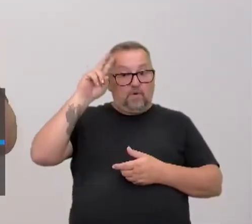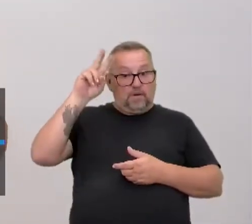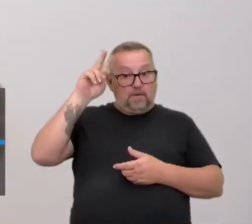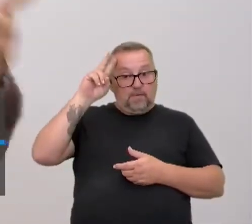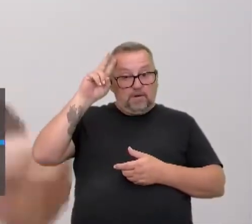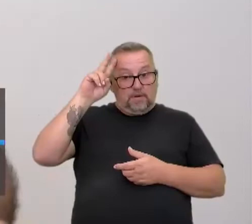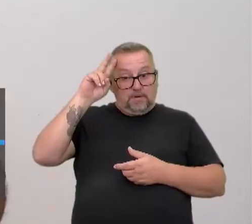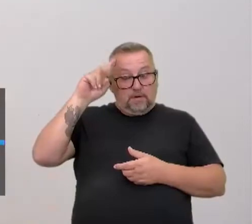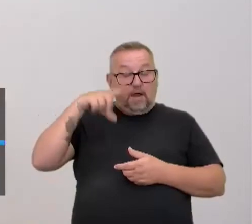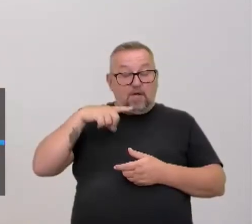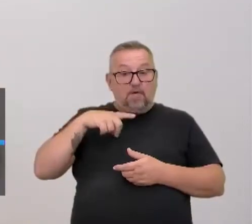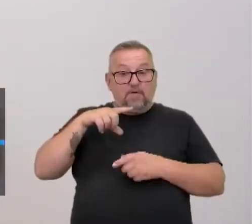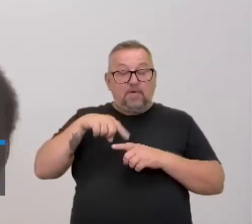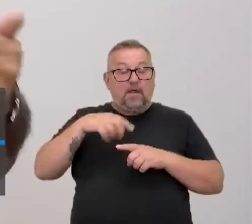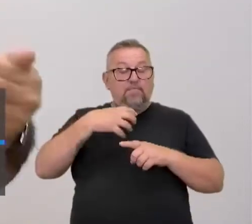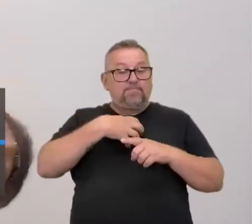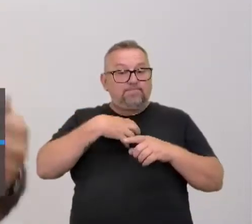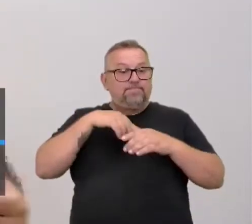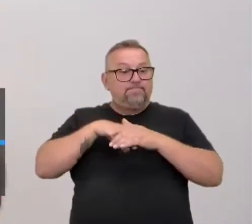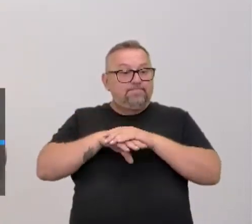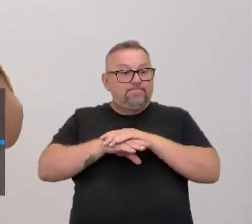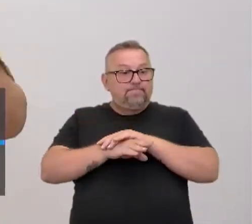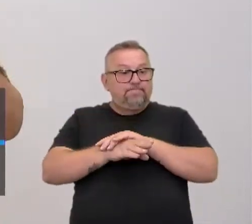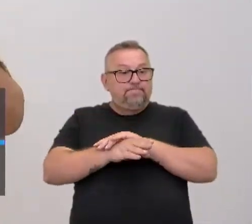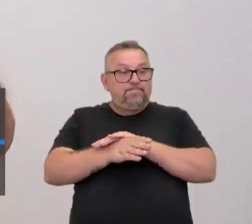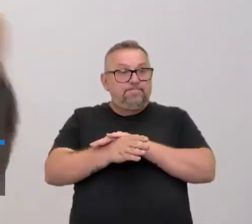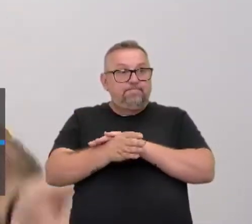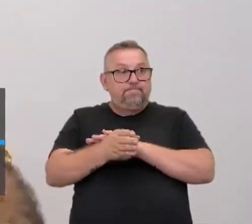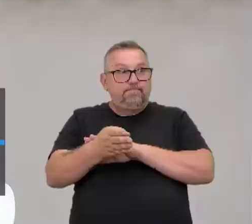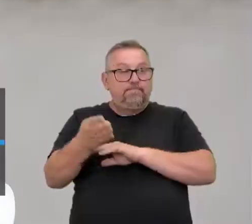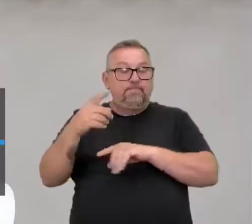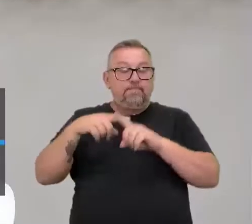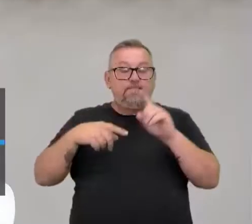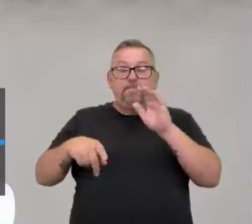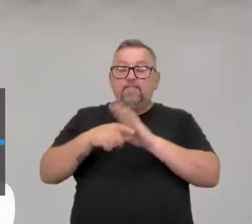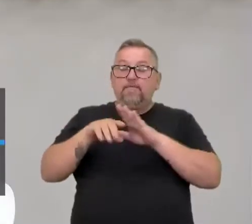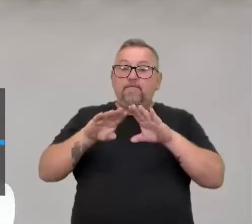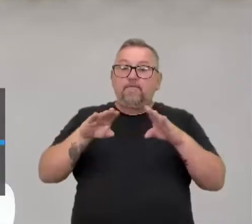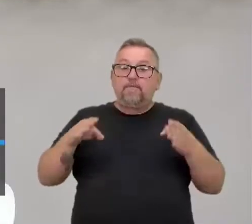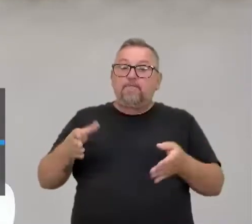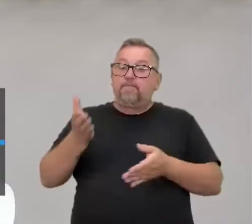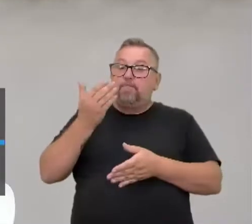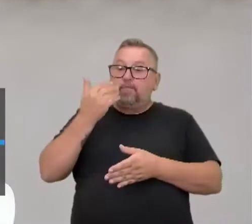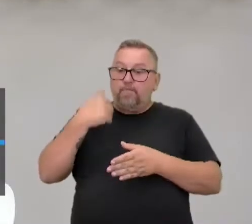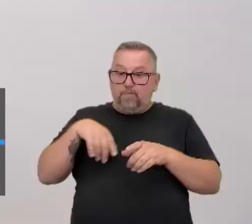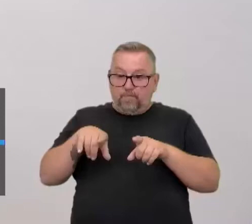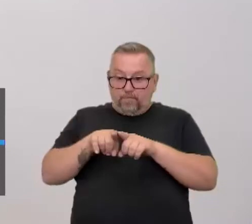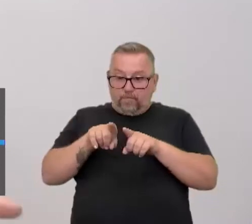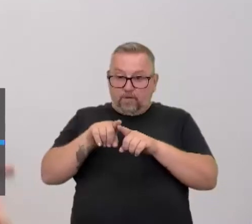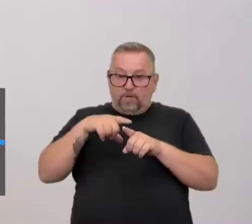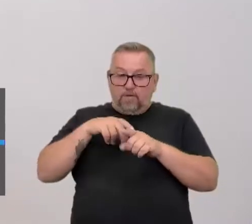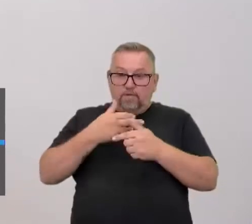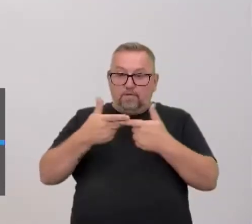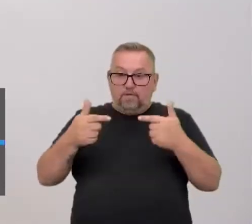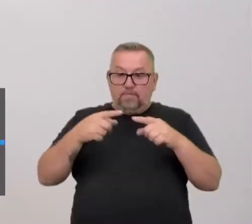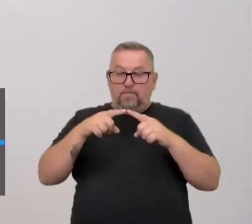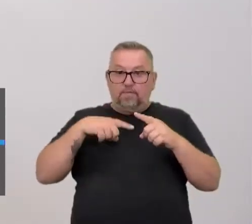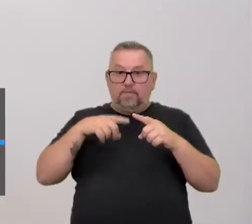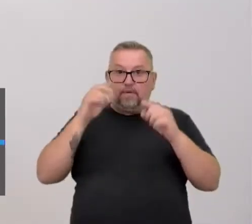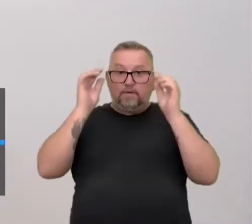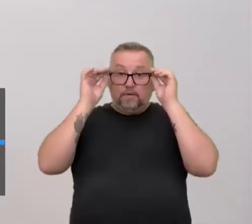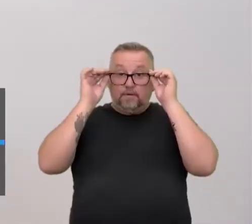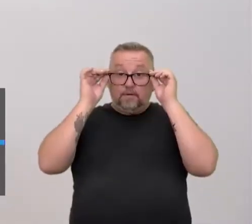gente condiciona a socialização na mesa, né, esses contatos, etc. Mas tem uma